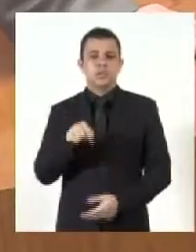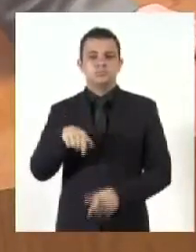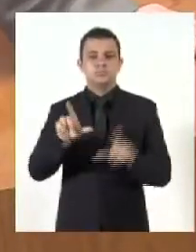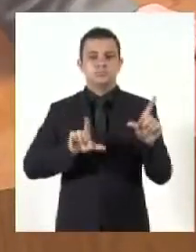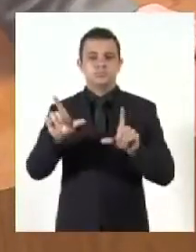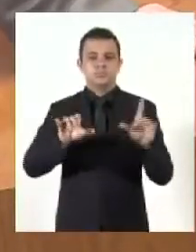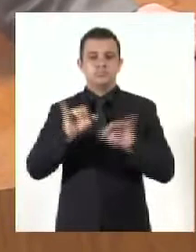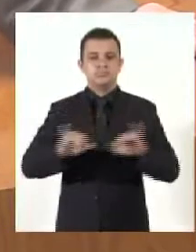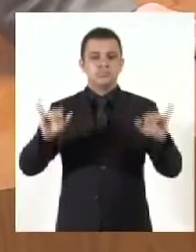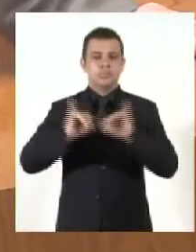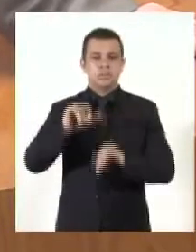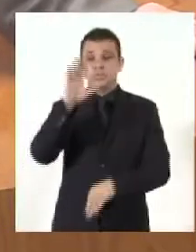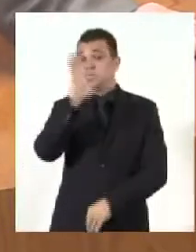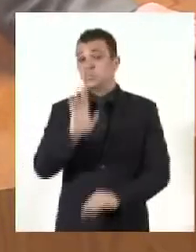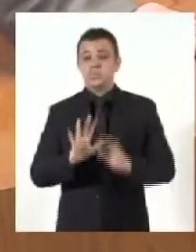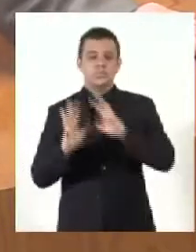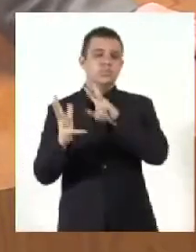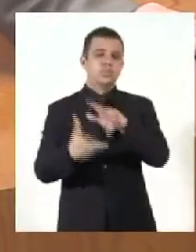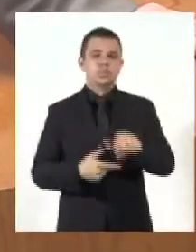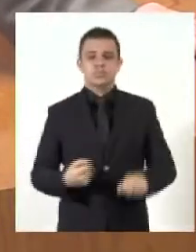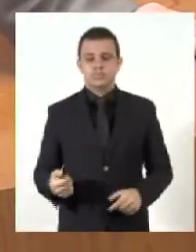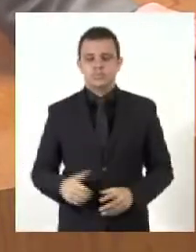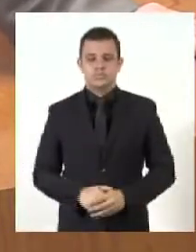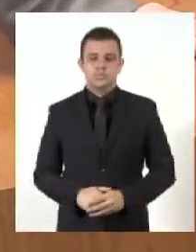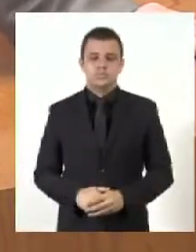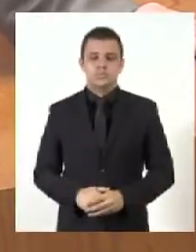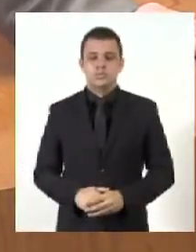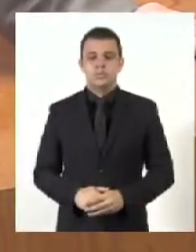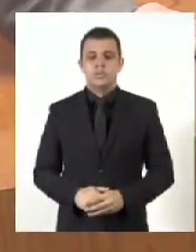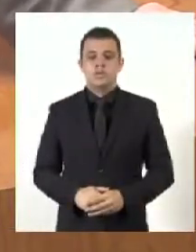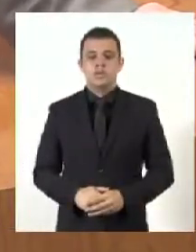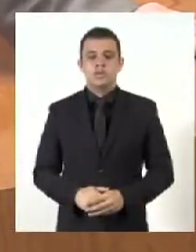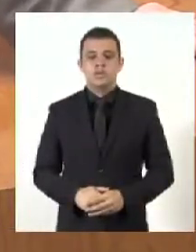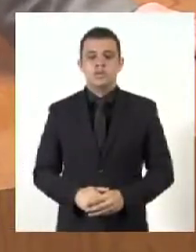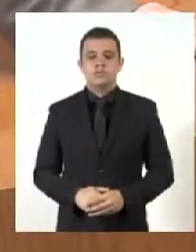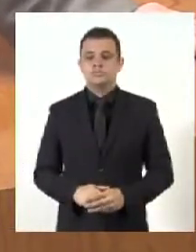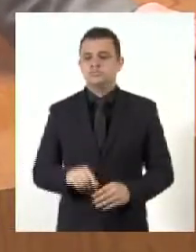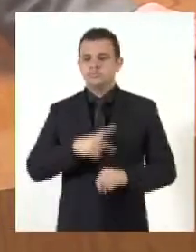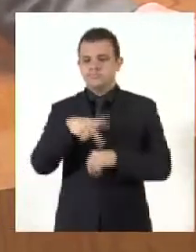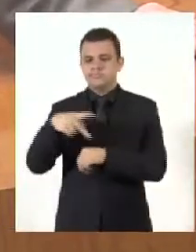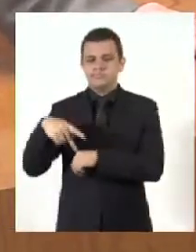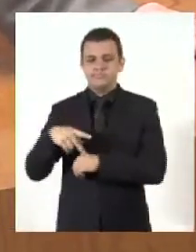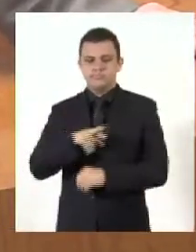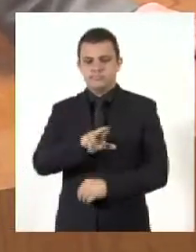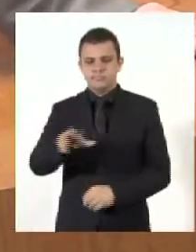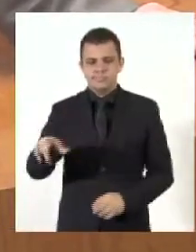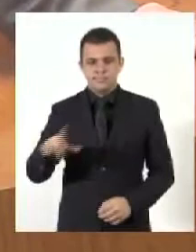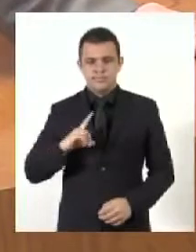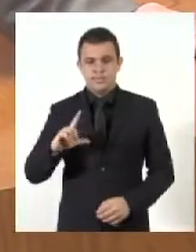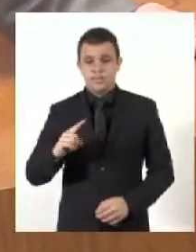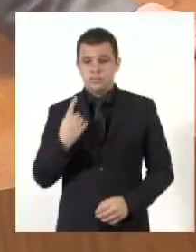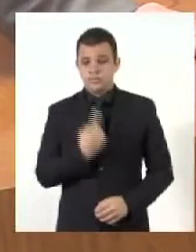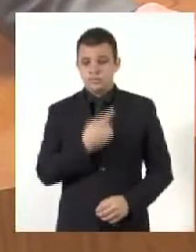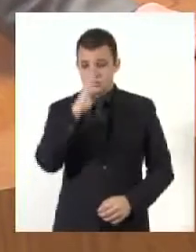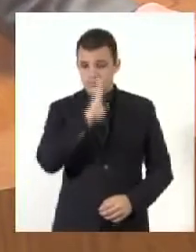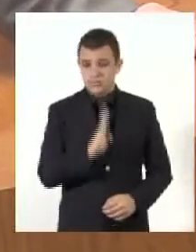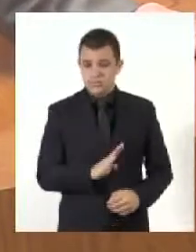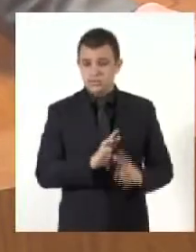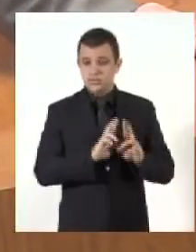Todos esses países, exceção feita justamente ao Brasil, têm ligas que cuidam do futebol